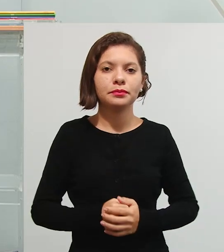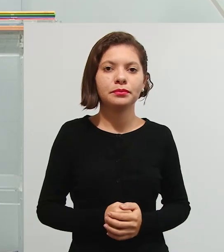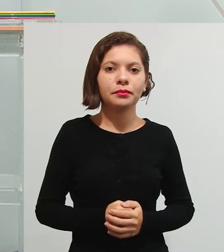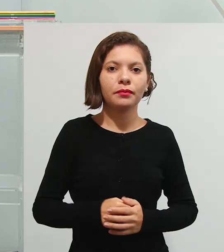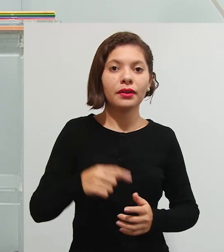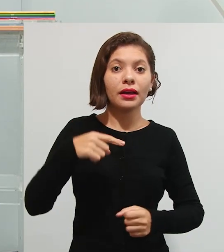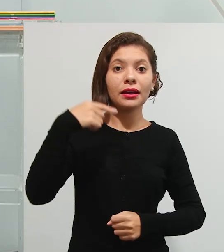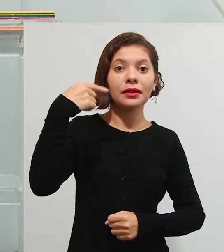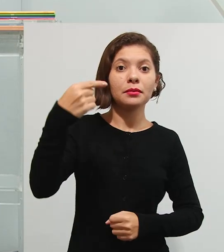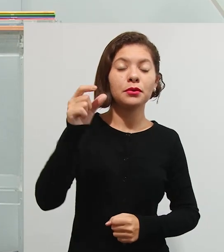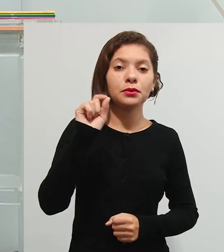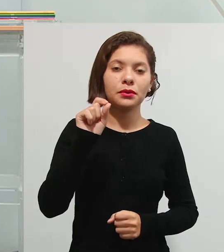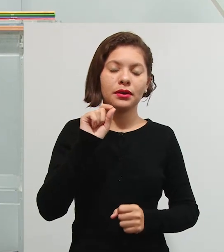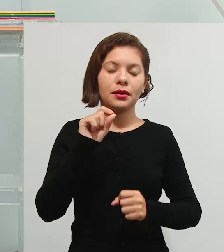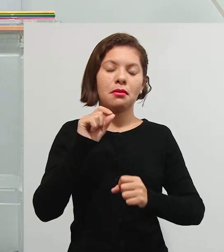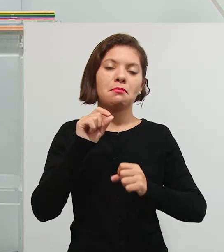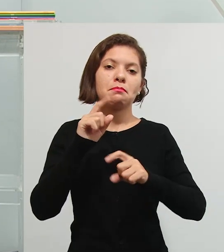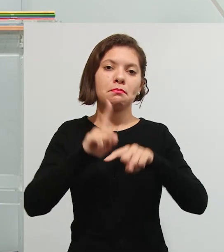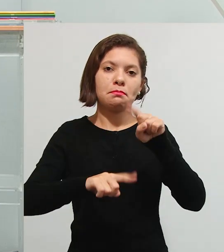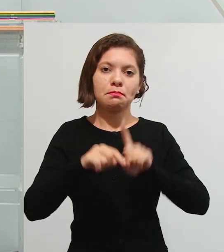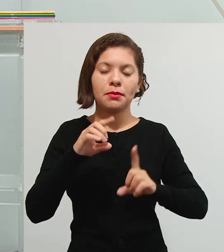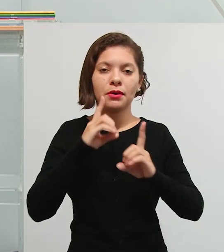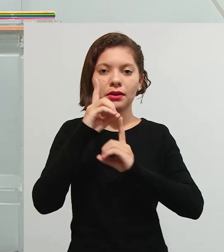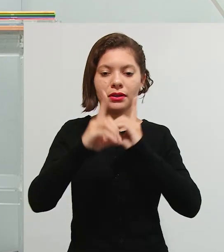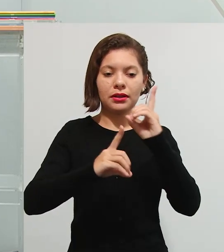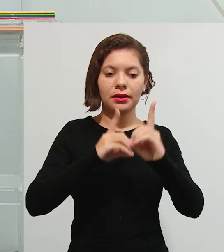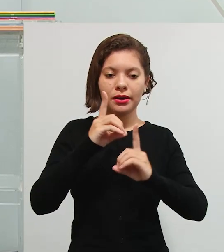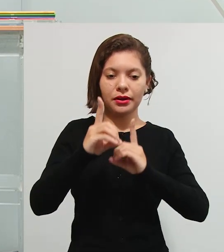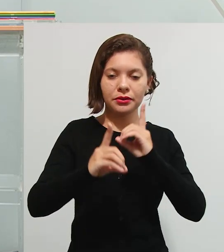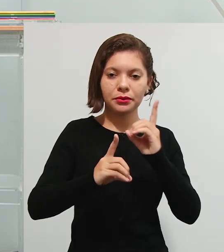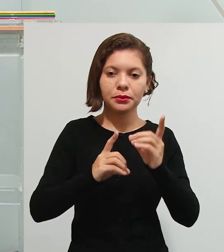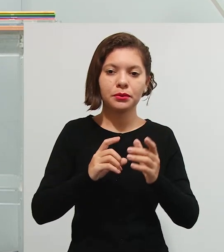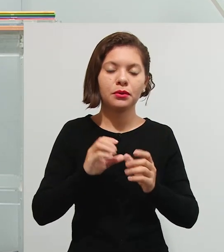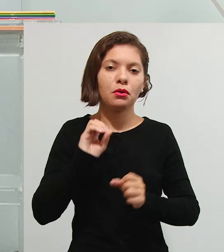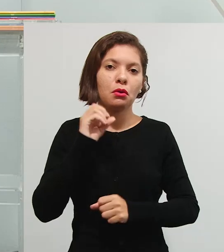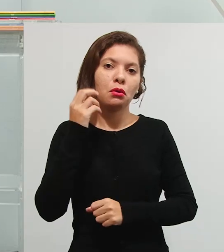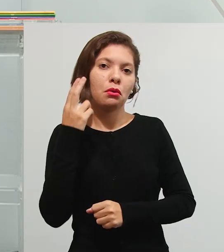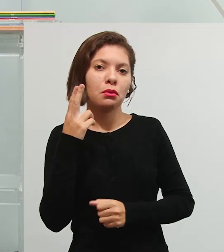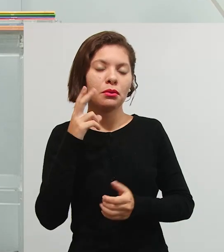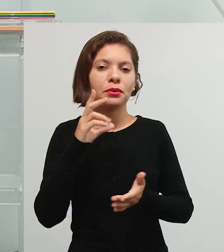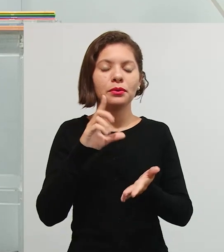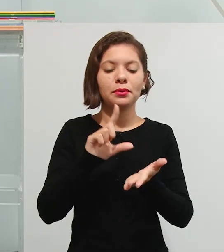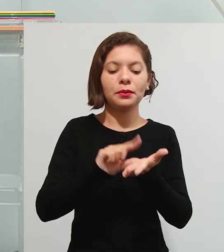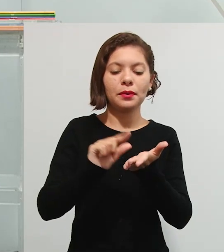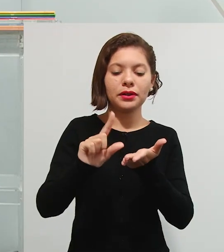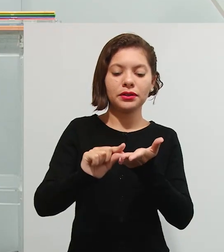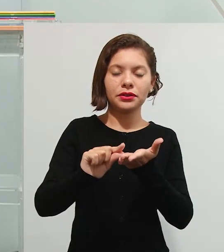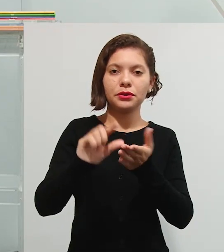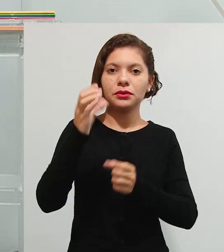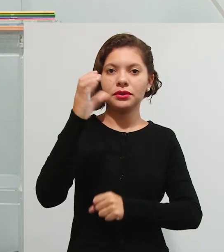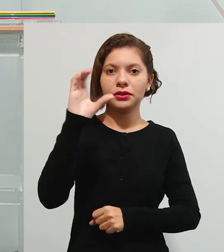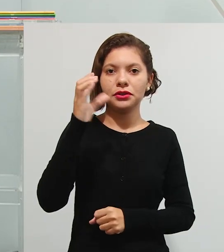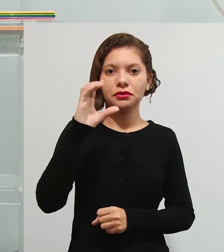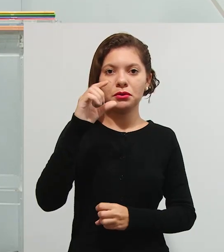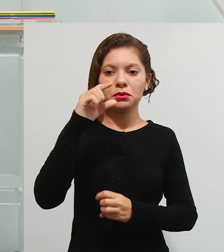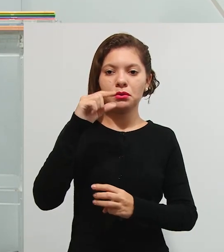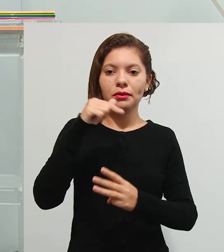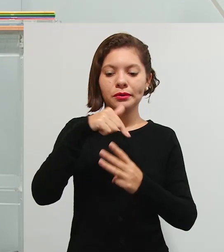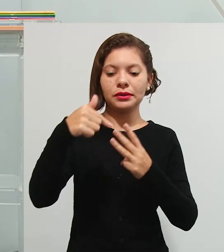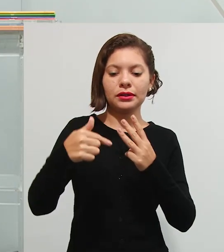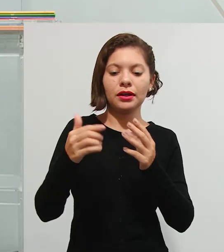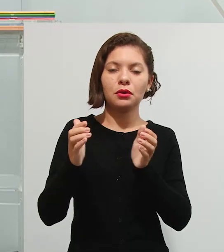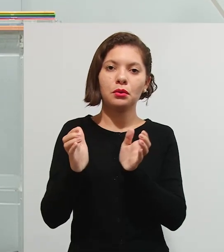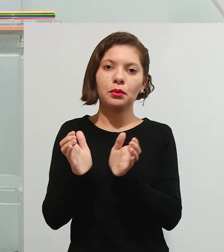material didático, serviço ou o artigo teórico-científico, todos os 3 estarão